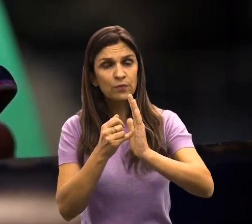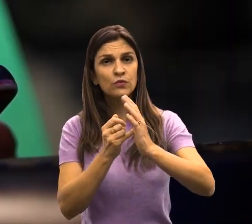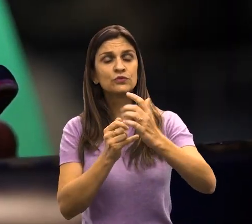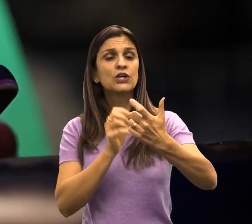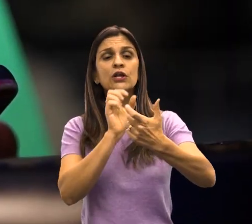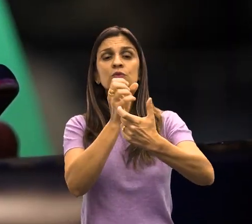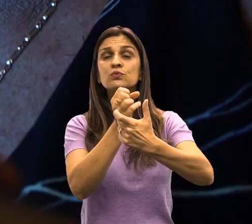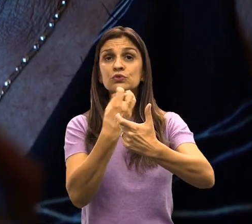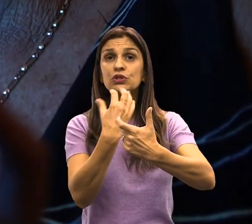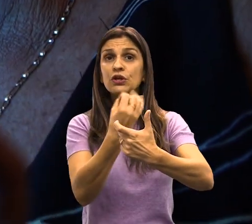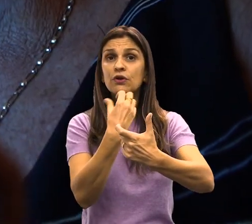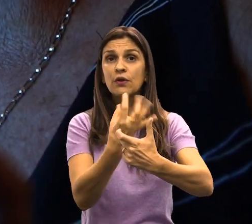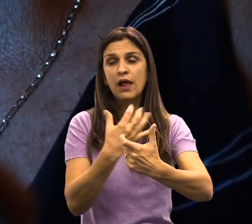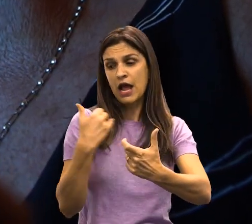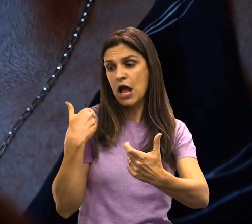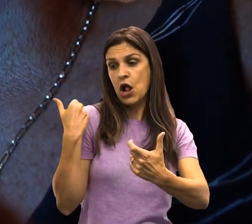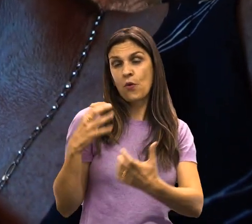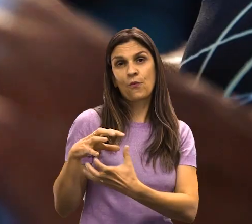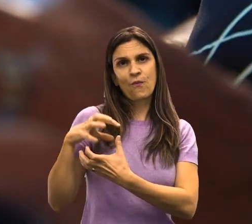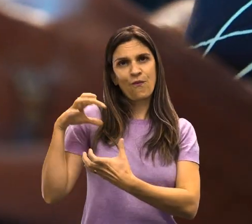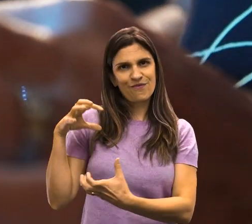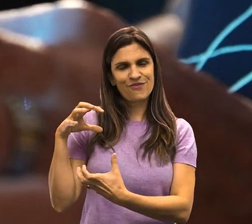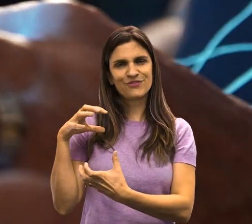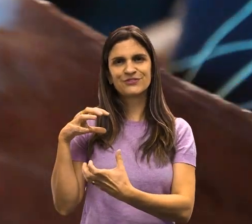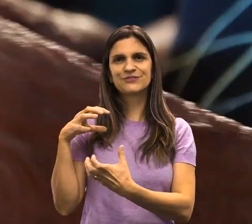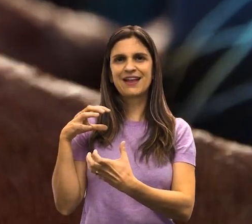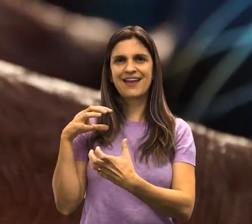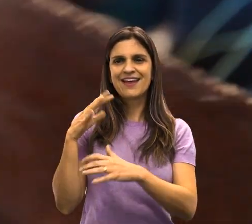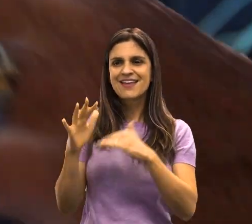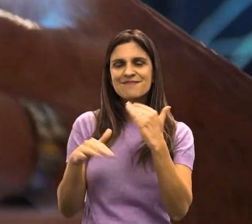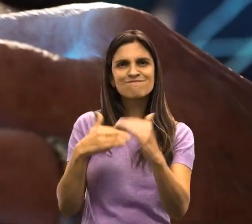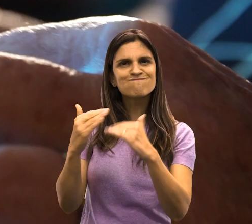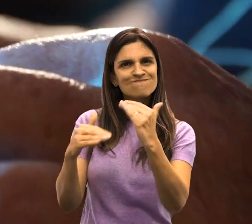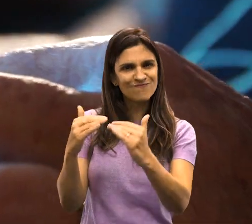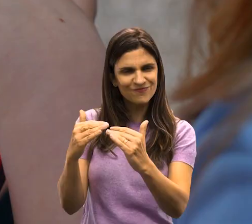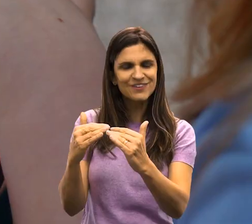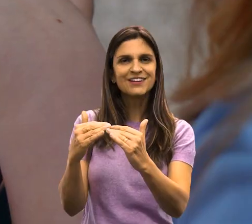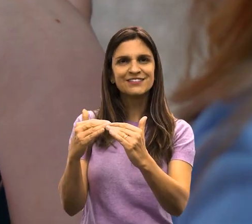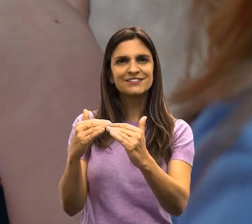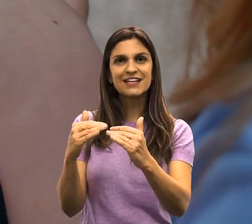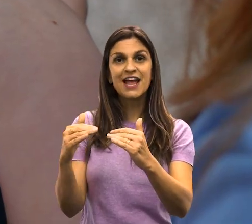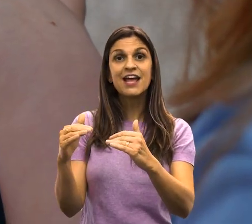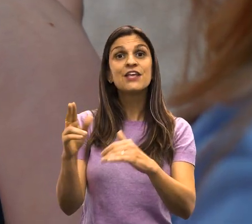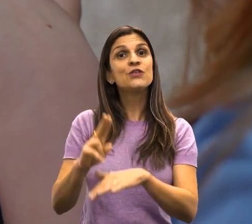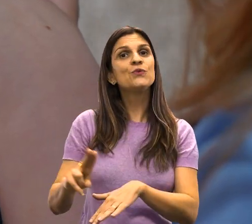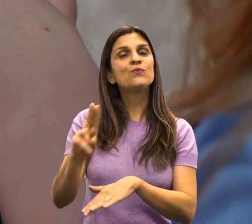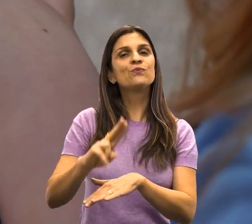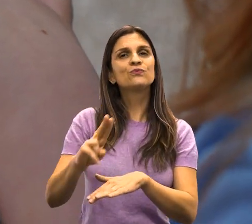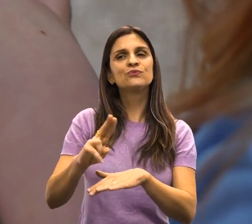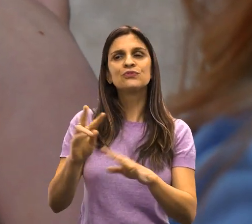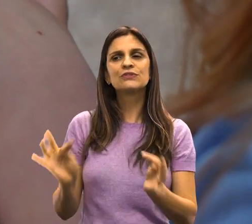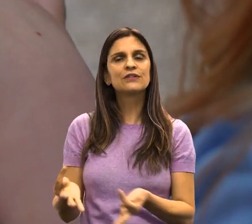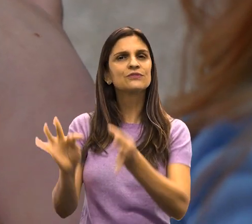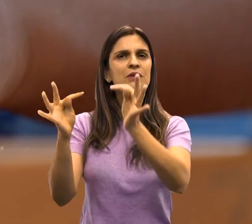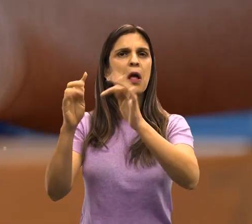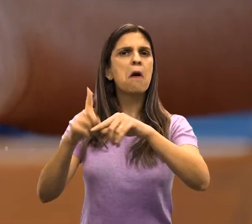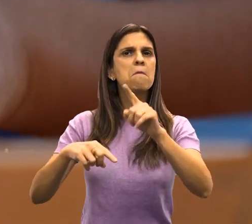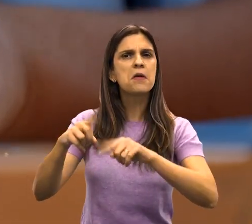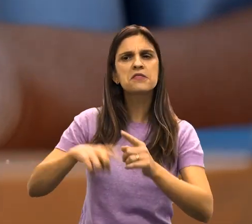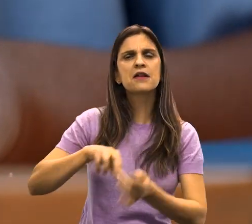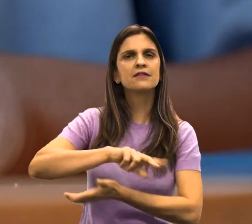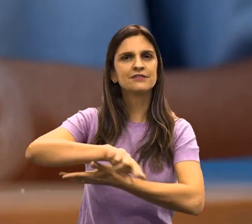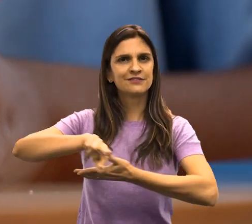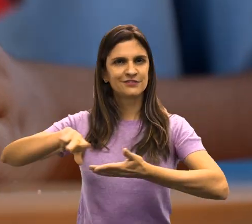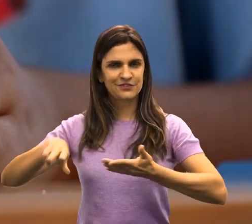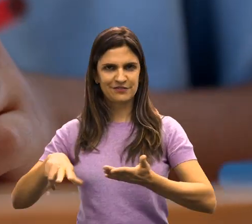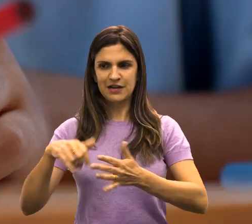oferece cursos para o idoso manusear aparelhos tecnológicos. o cuidado com a educação em todas